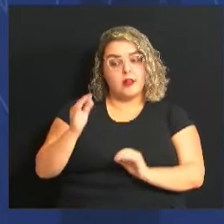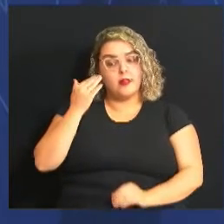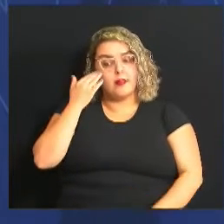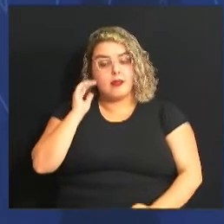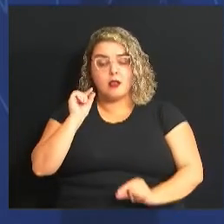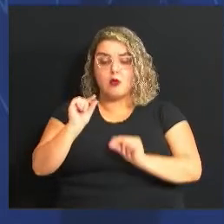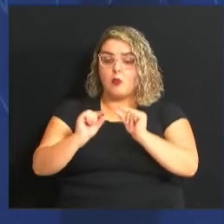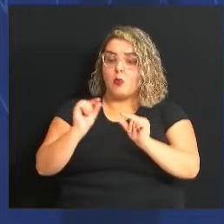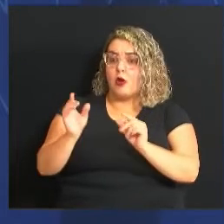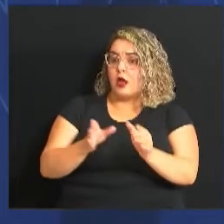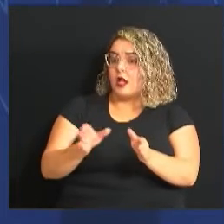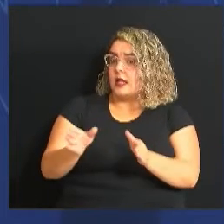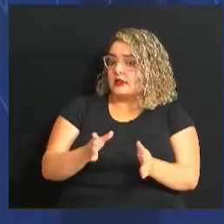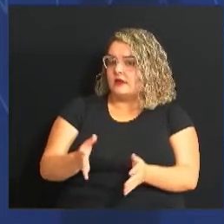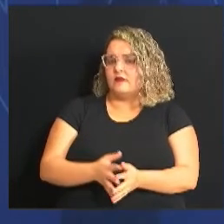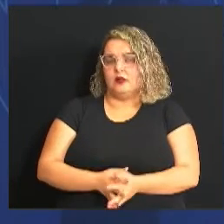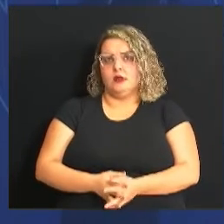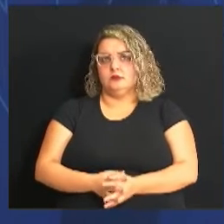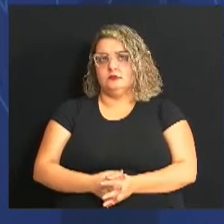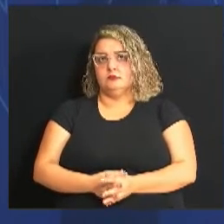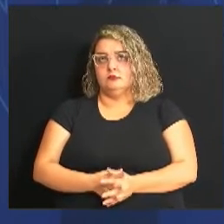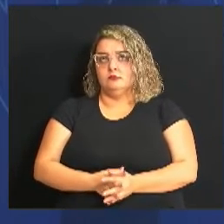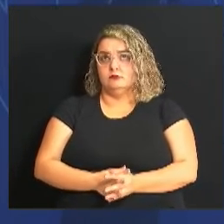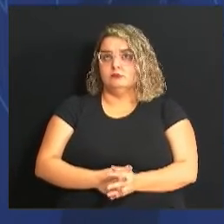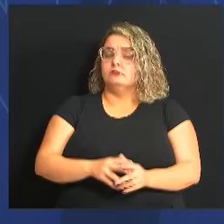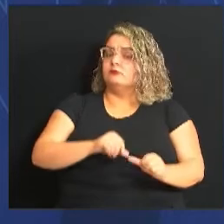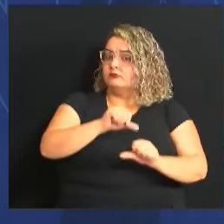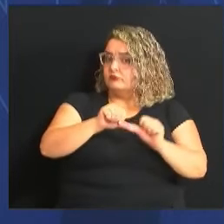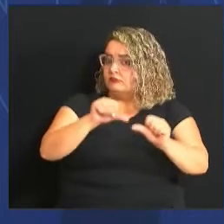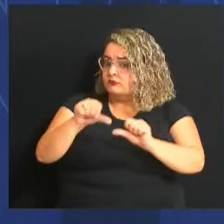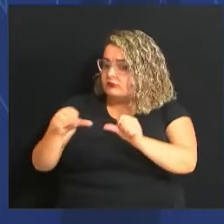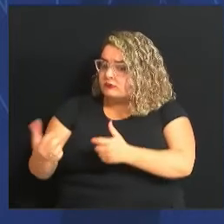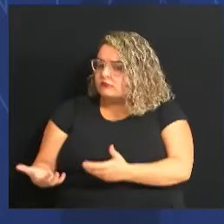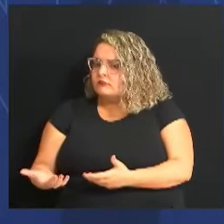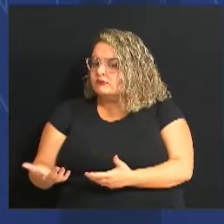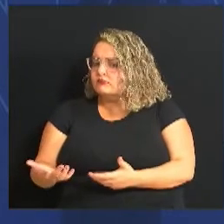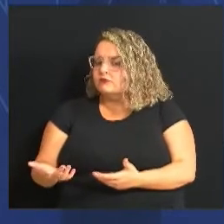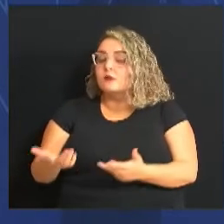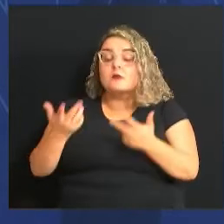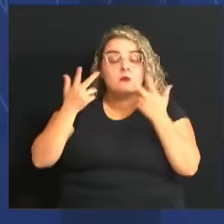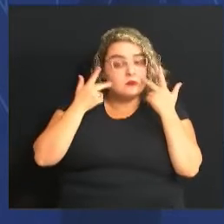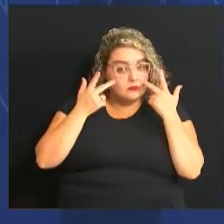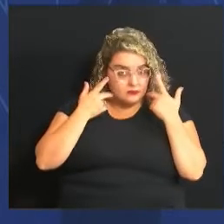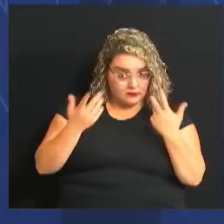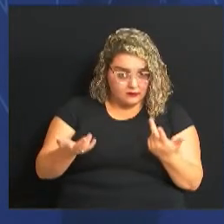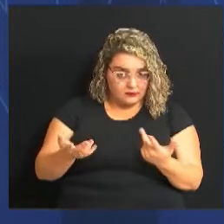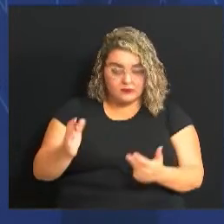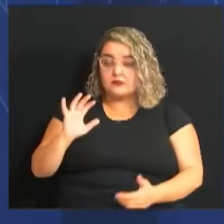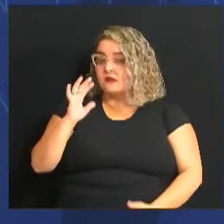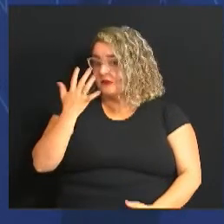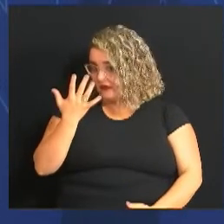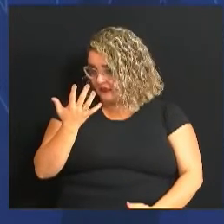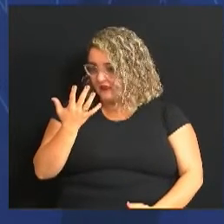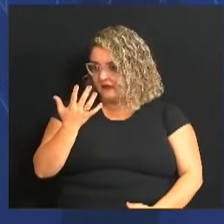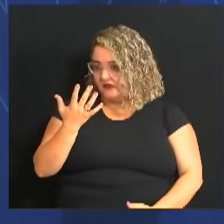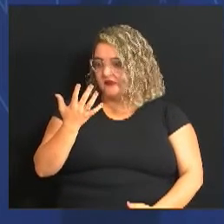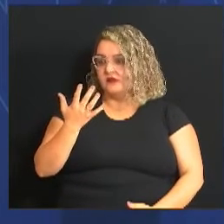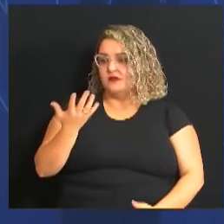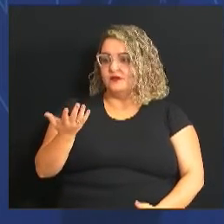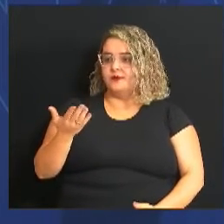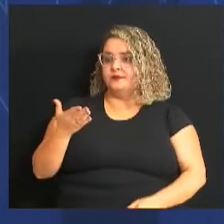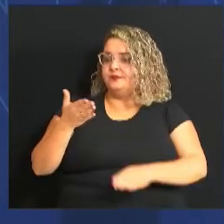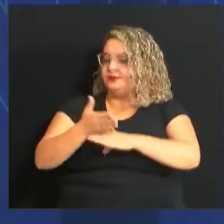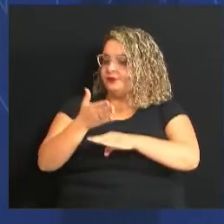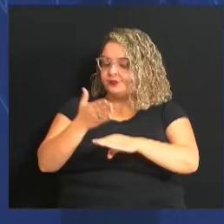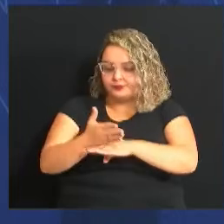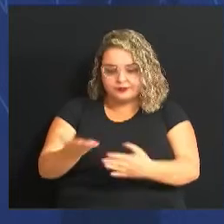essa época, essas mudanças, essas transformações que são naturais, elas acontecem pelo acesso que